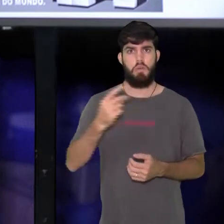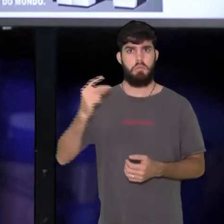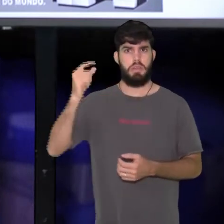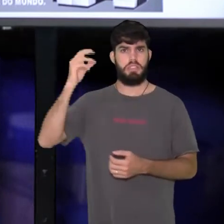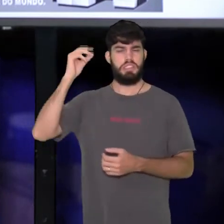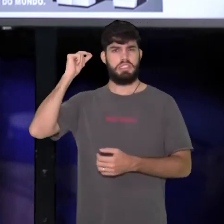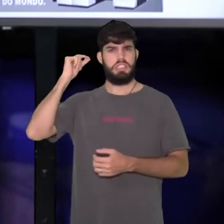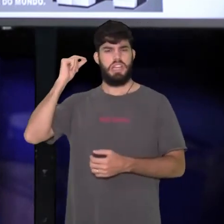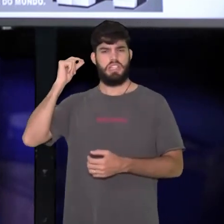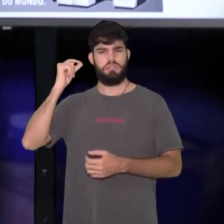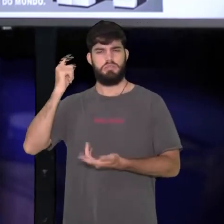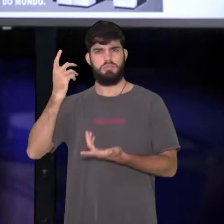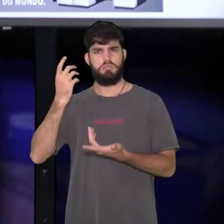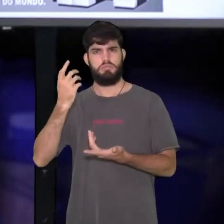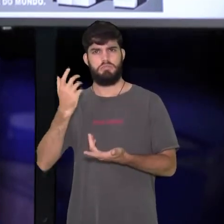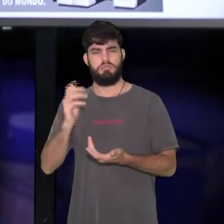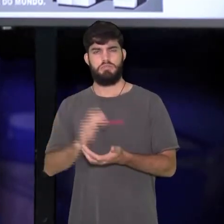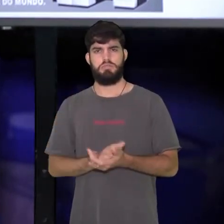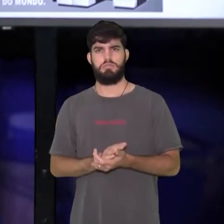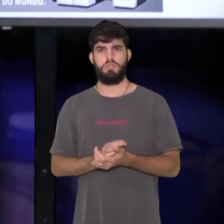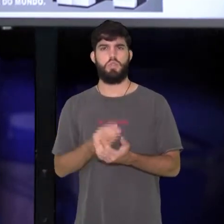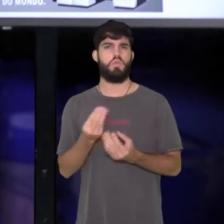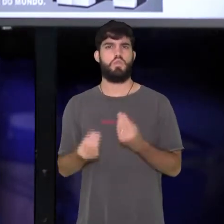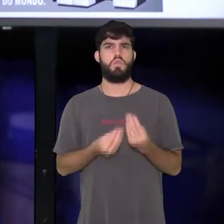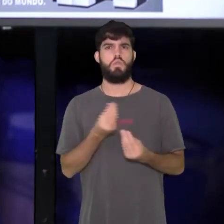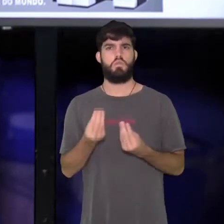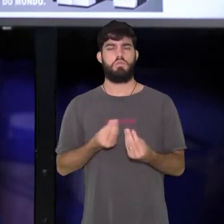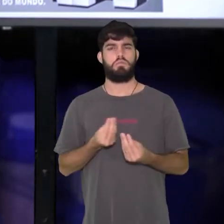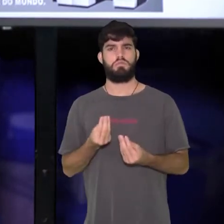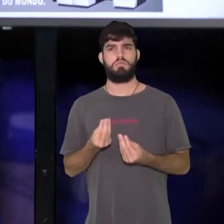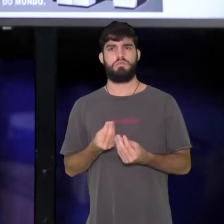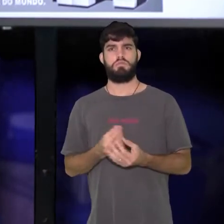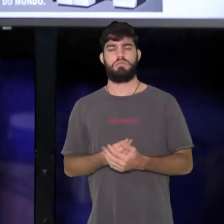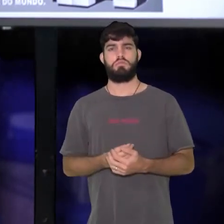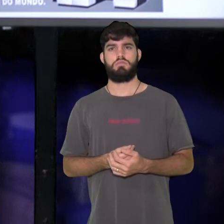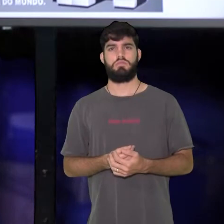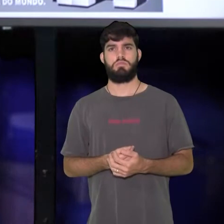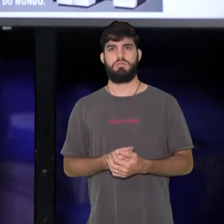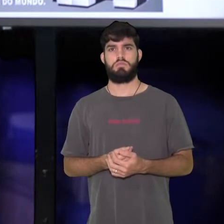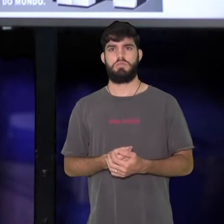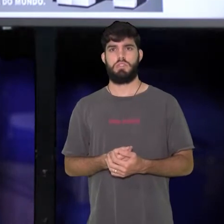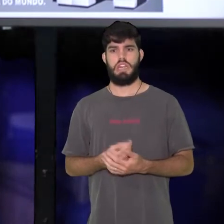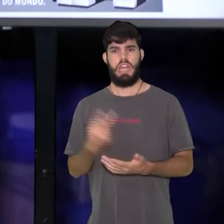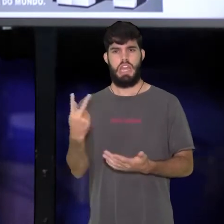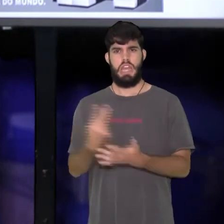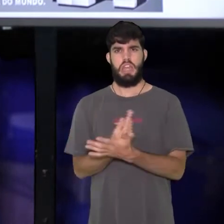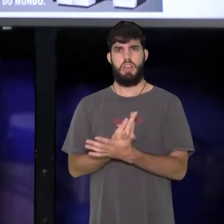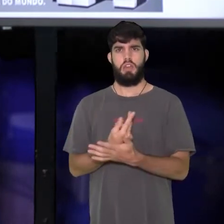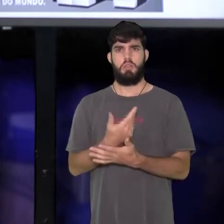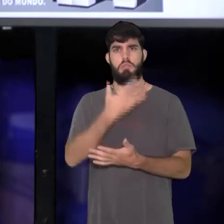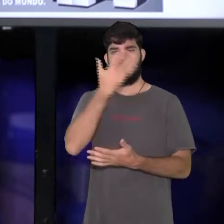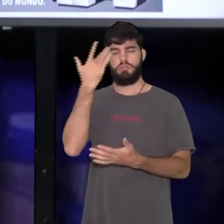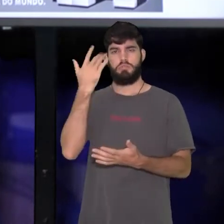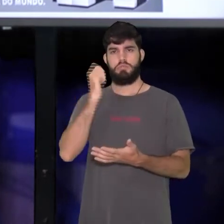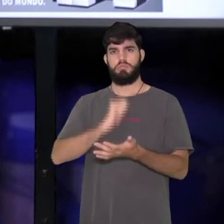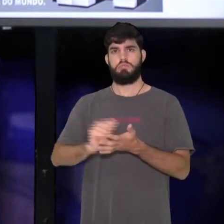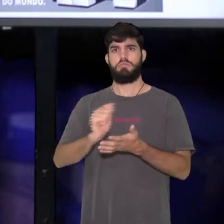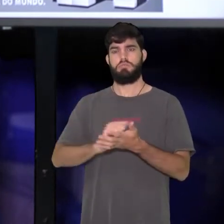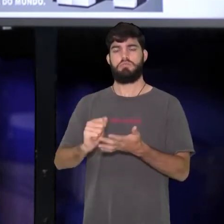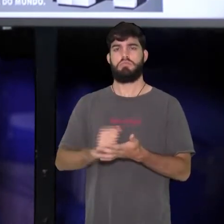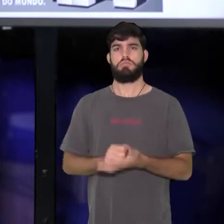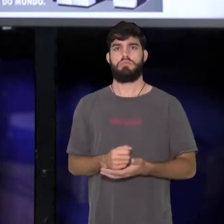foi? Como assim? Olha a falta de paralelismo. Será que foi um equívoco por parte de quem criou essa